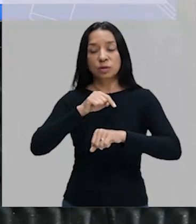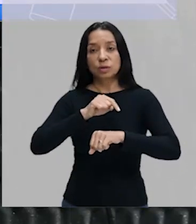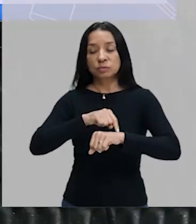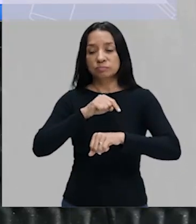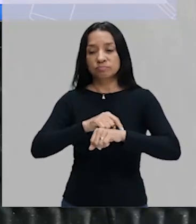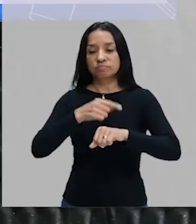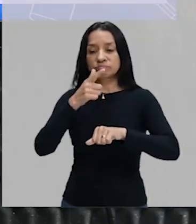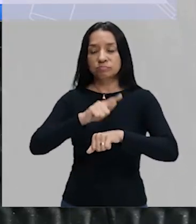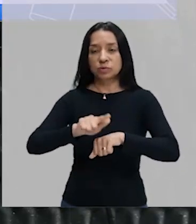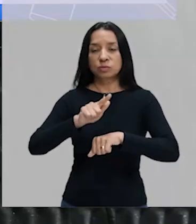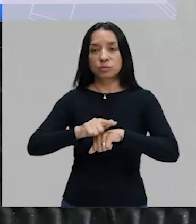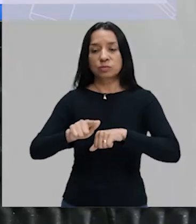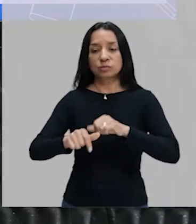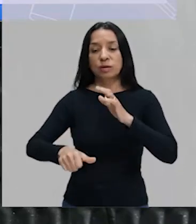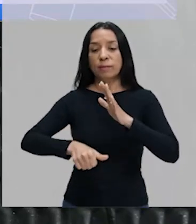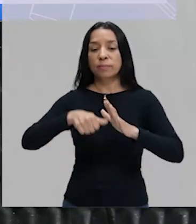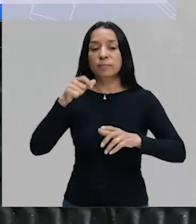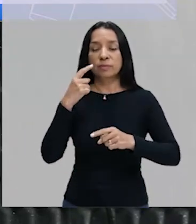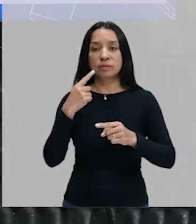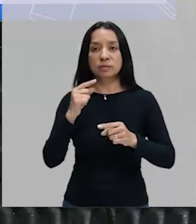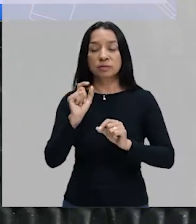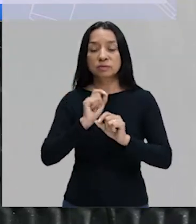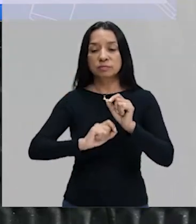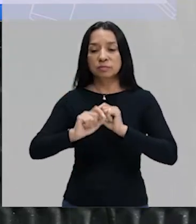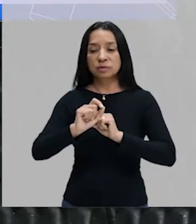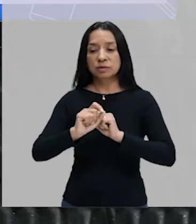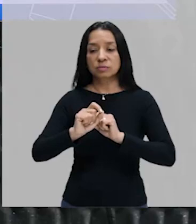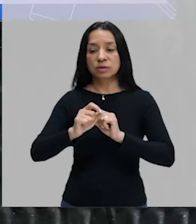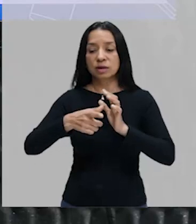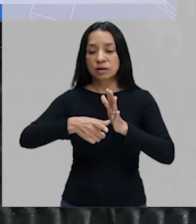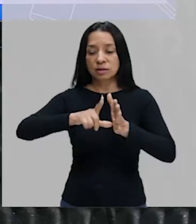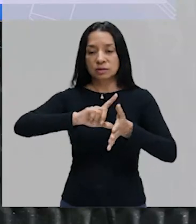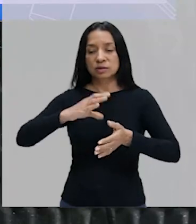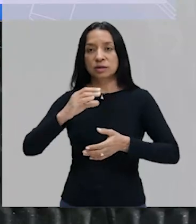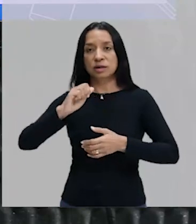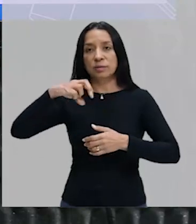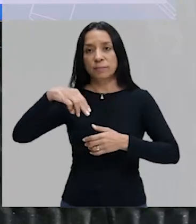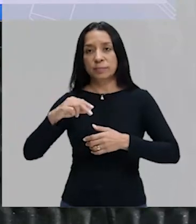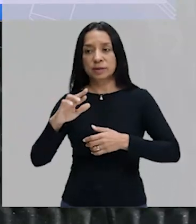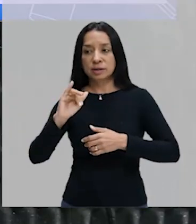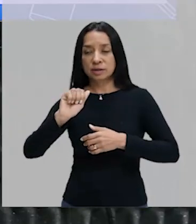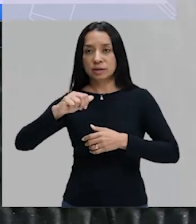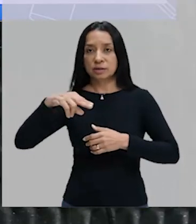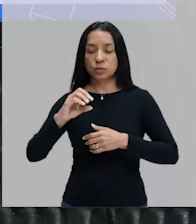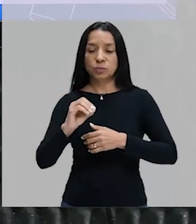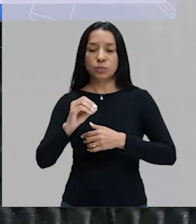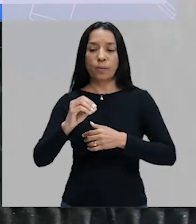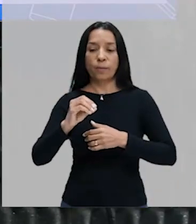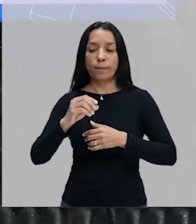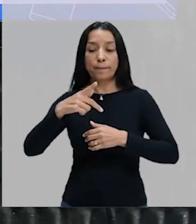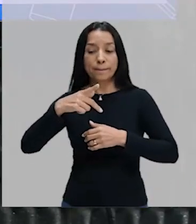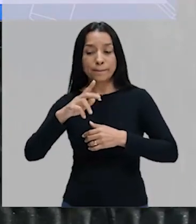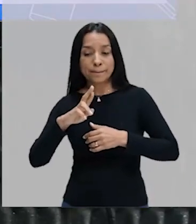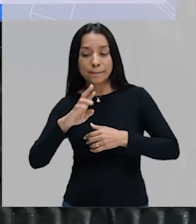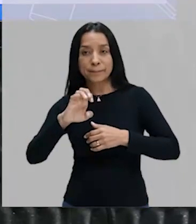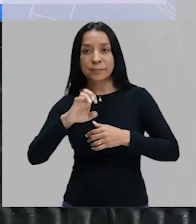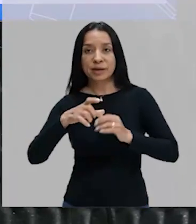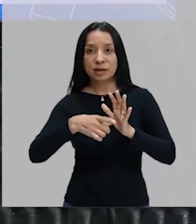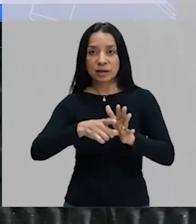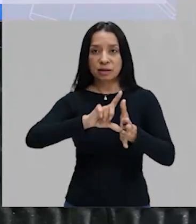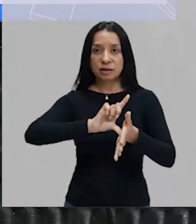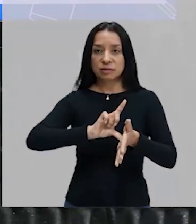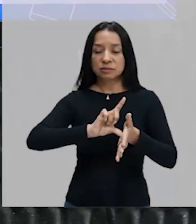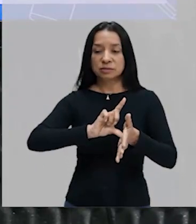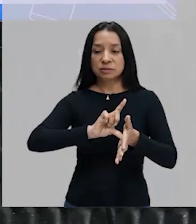primeira era que vem é a era aqui, ó, do pré-cambriano. O nome já está dizendo pré, vem antes. Pré-cambriano,